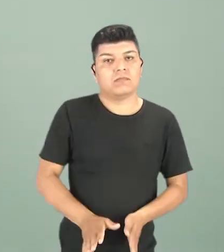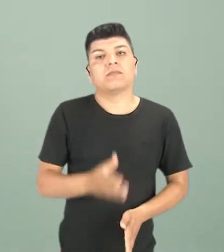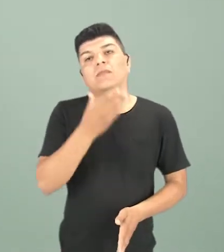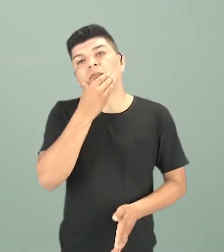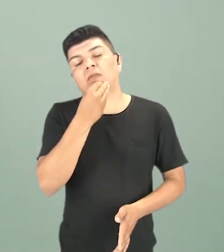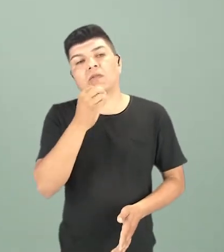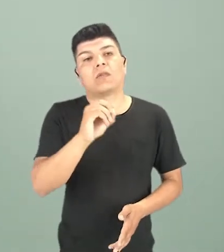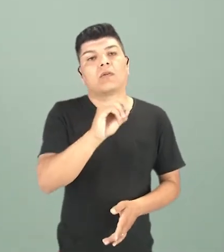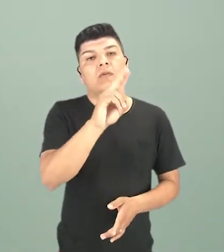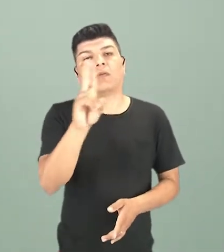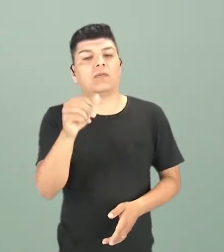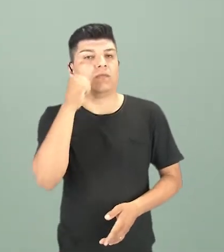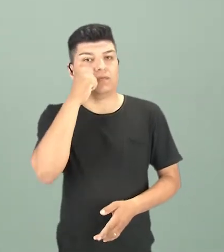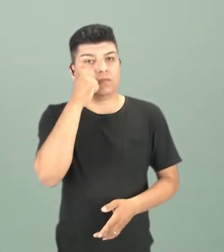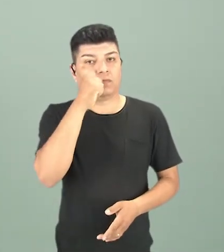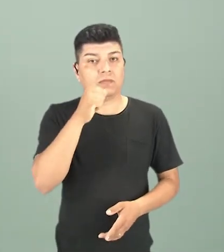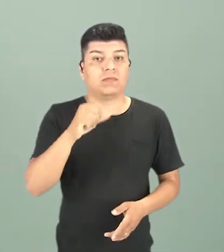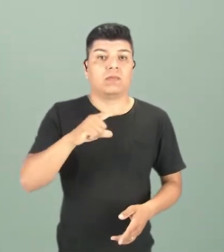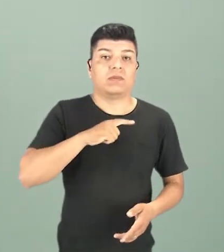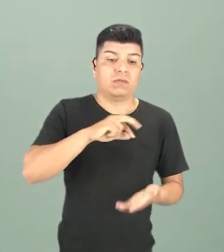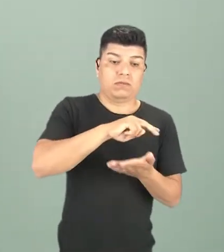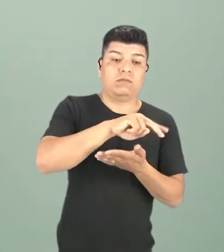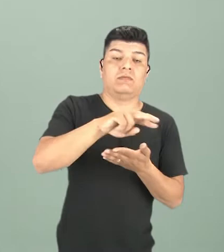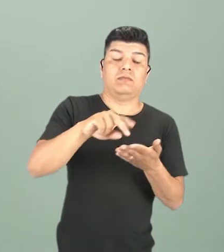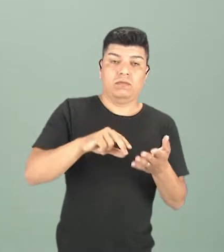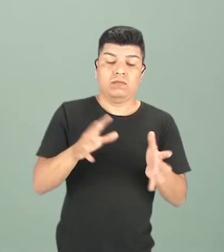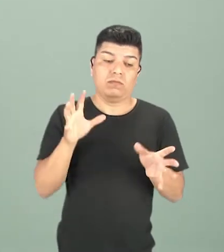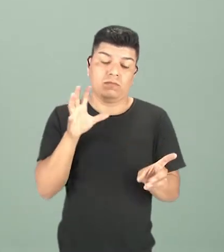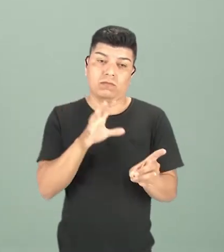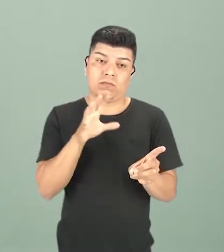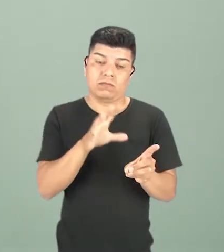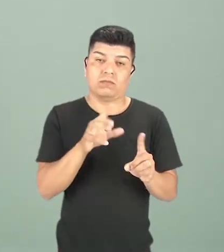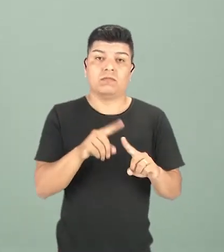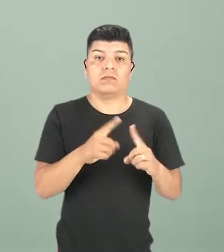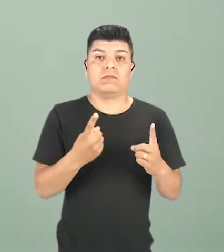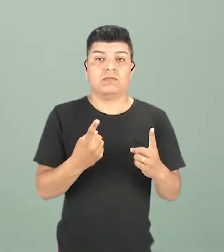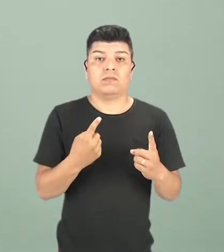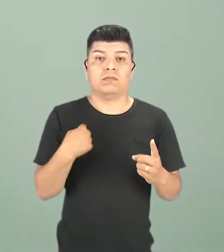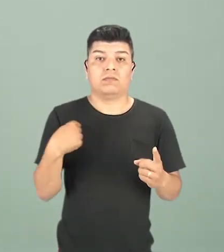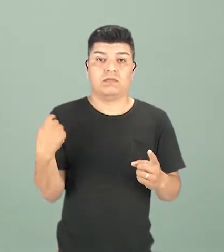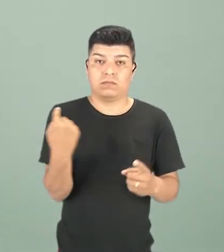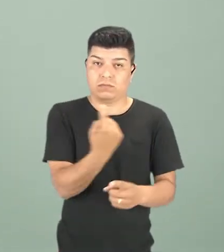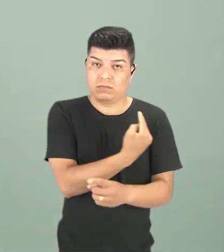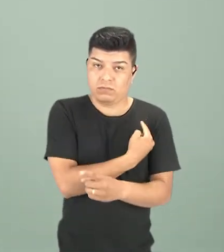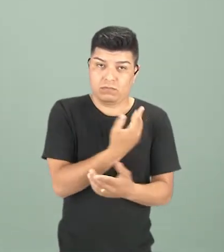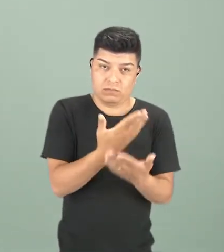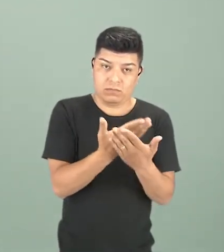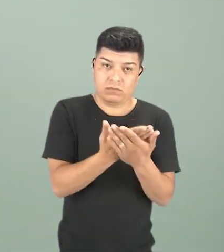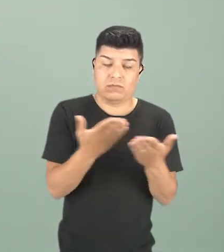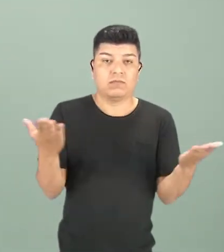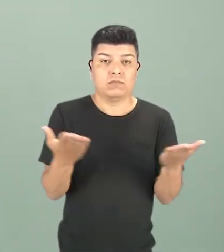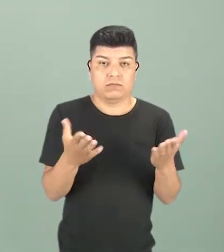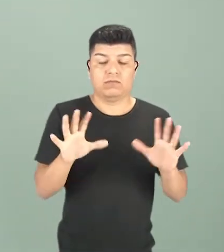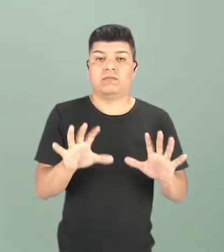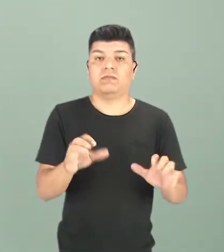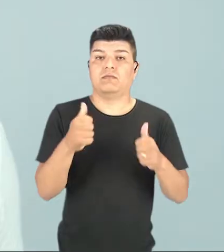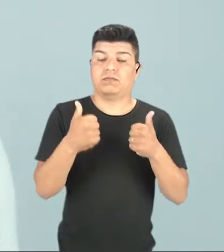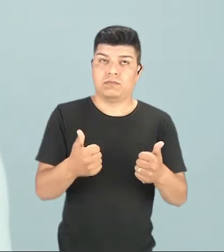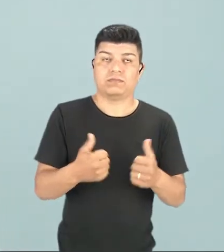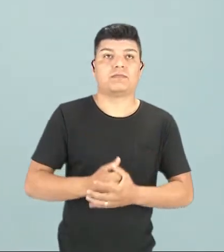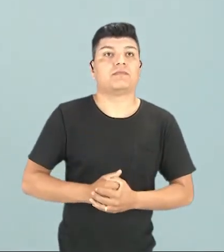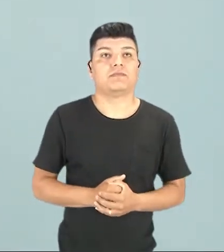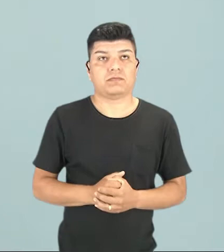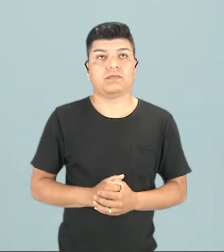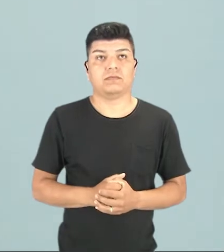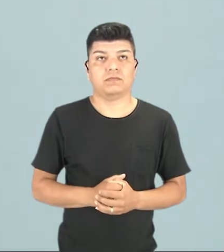mas estatisticamente, para a gente estudar hoje, nós vamos considerar dessa forma, tá bom? O ser humano, ele